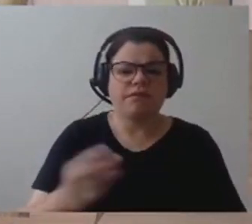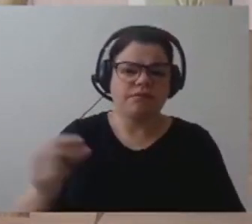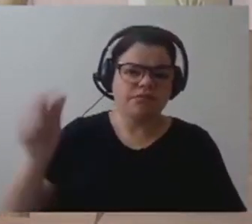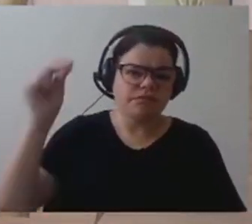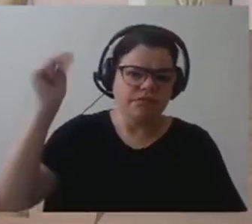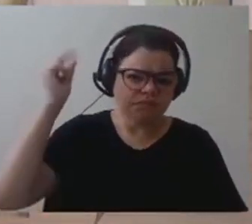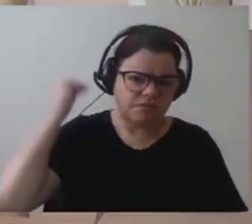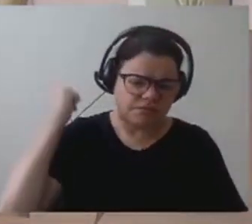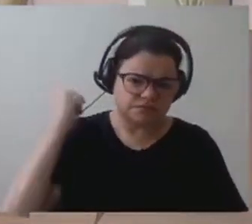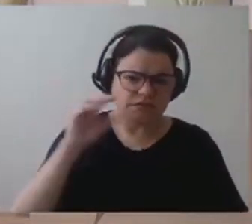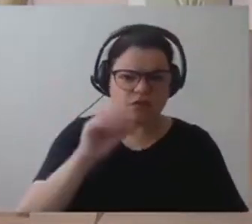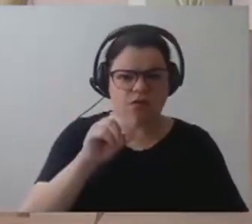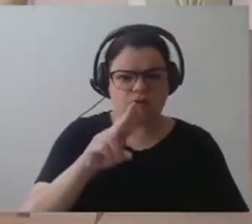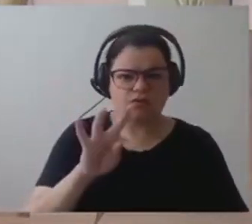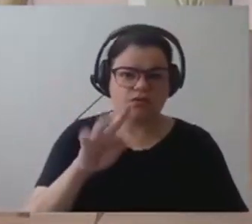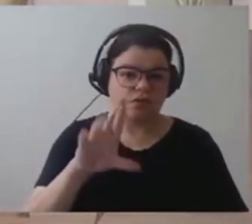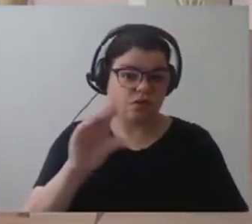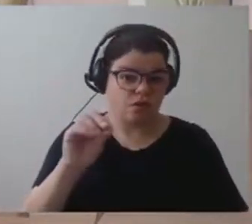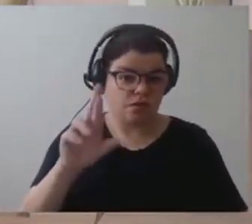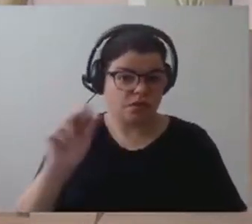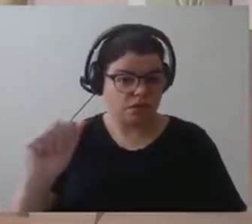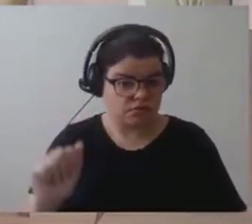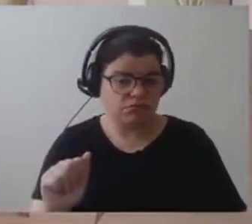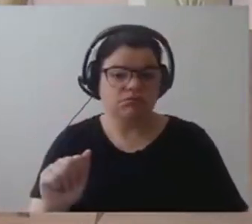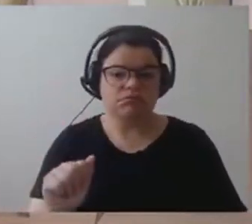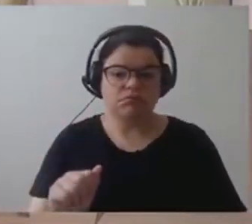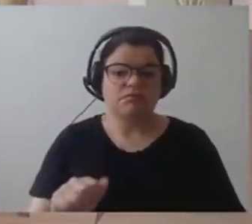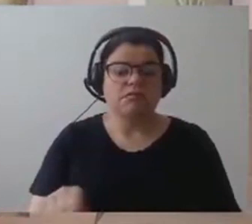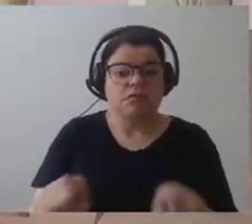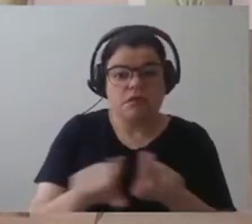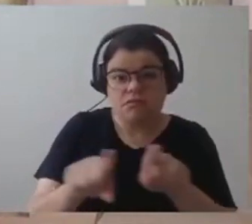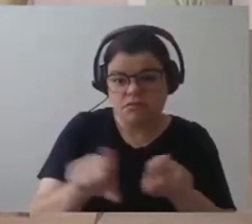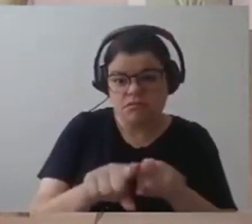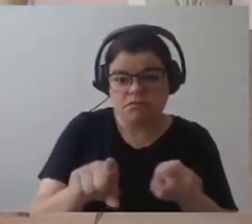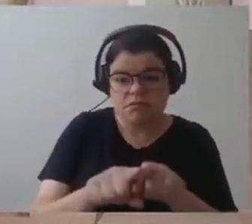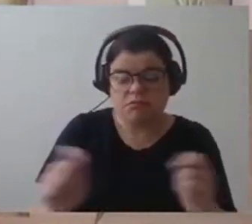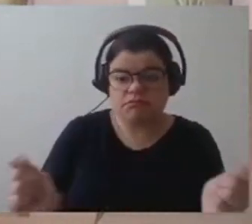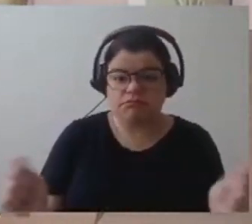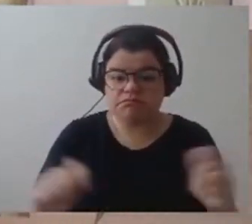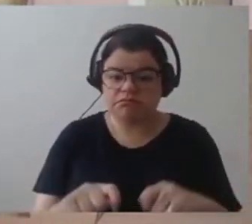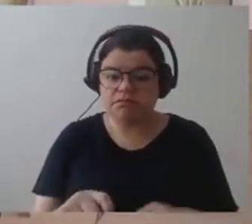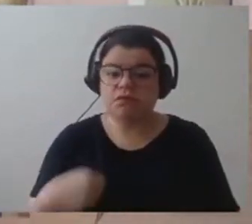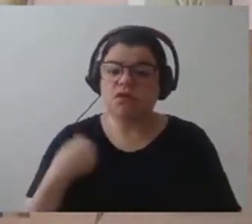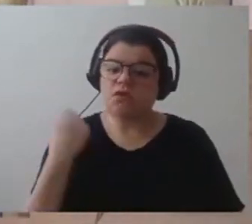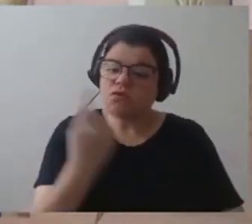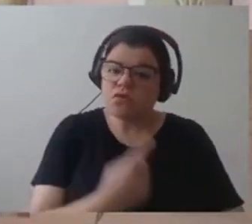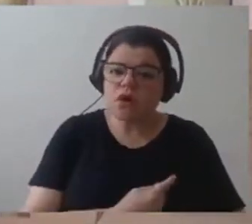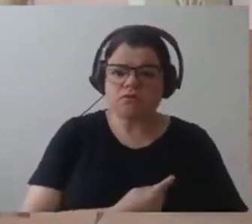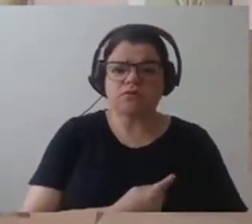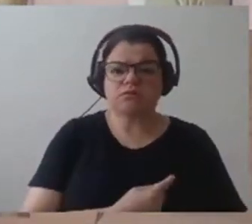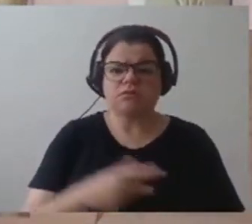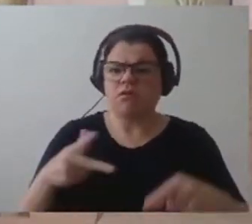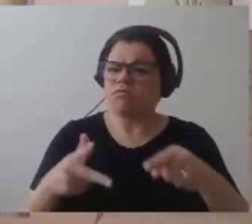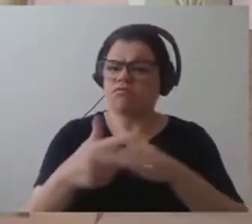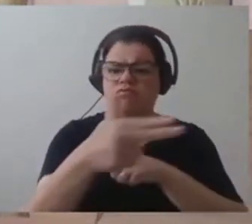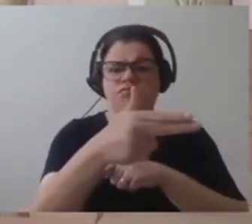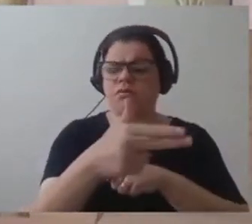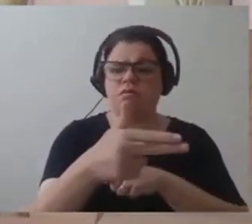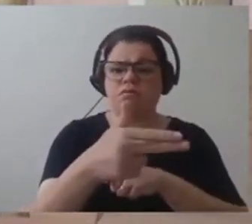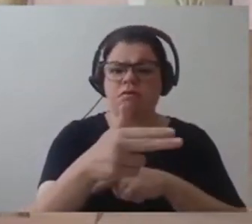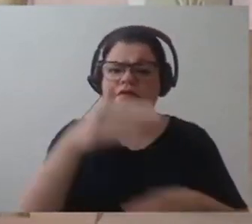e pode ser inclusive o caso de nós impugn armos essa